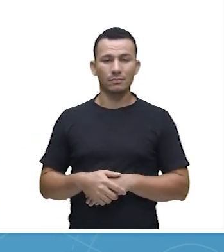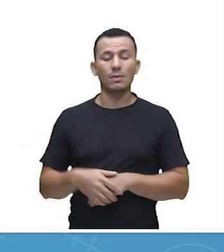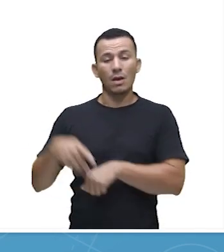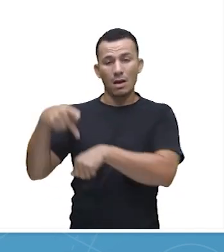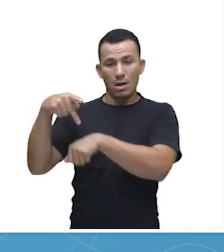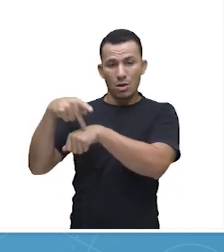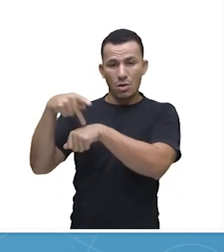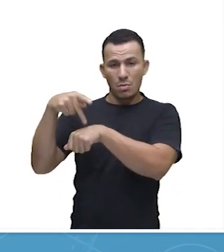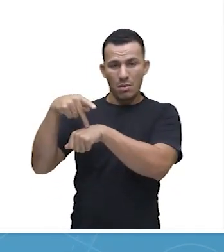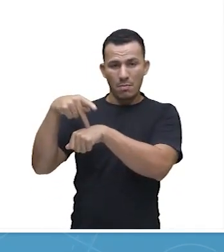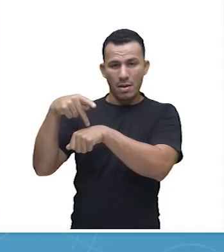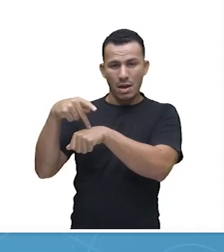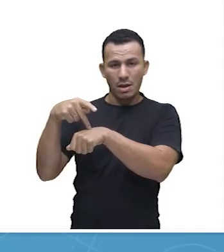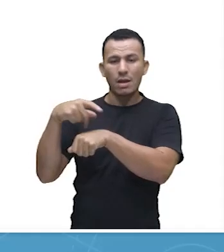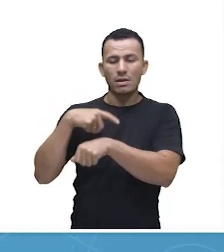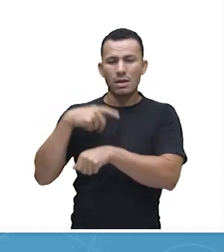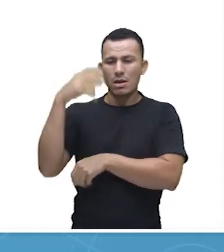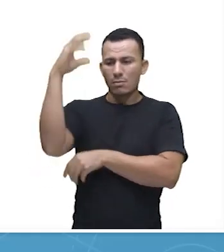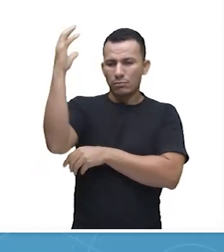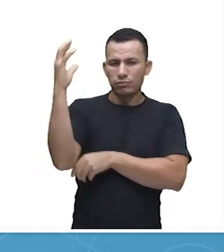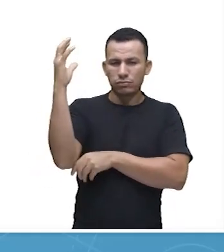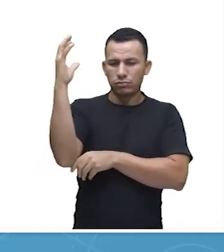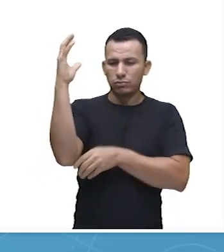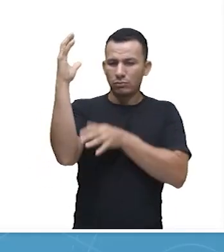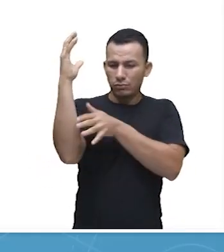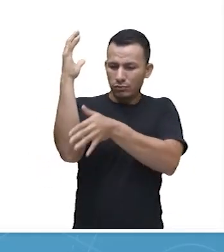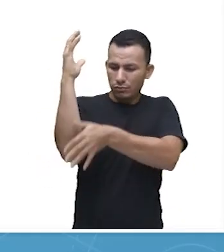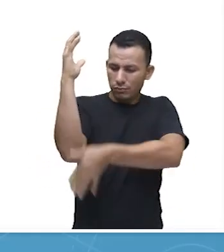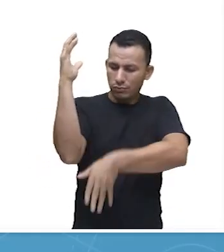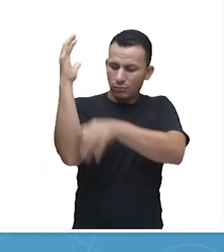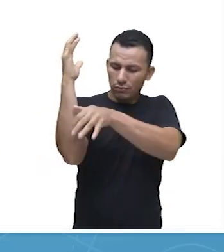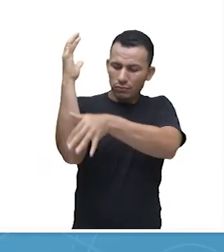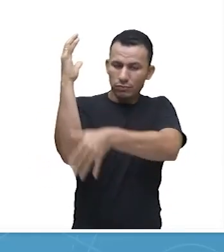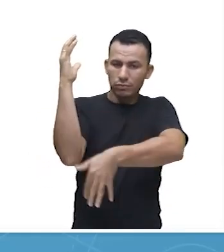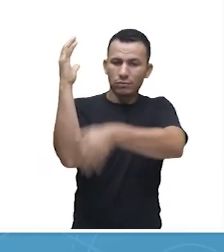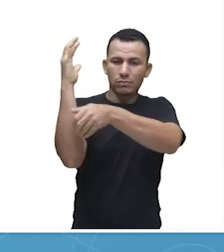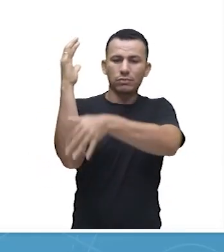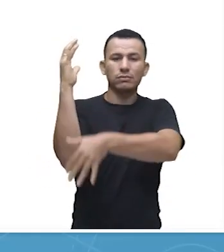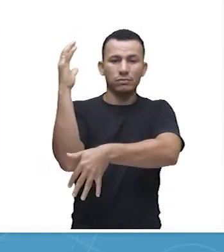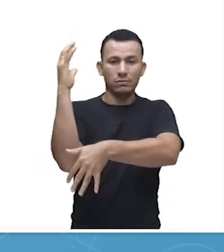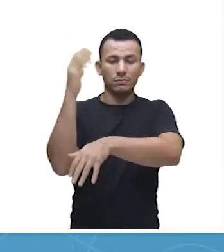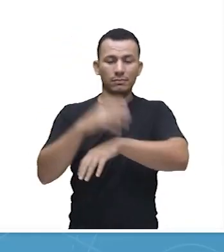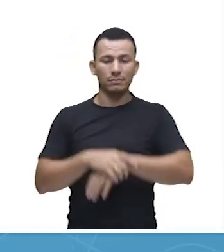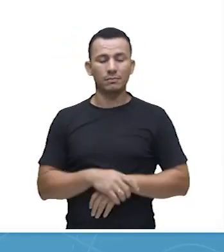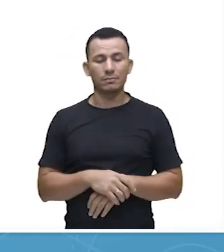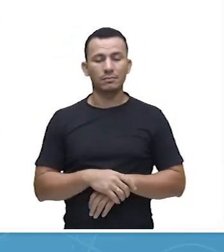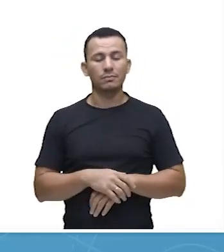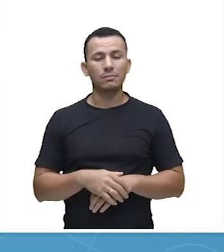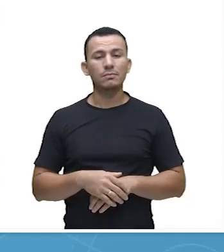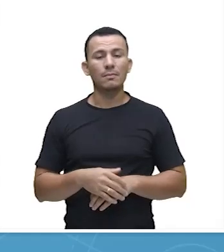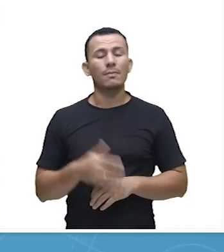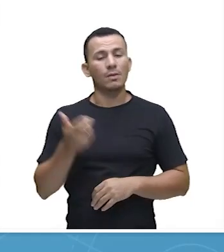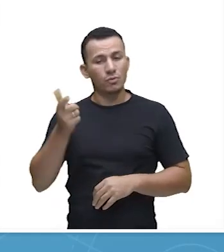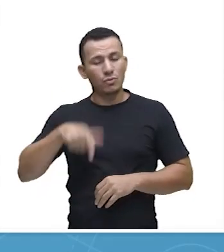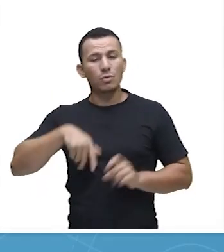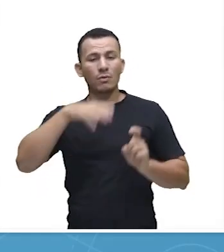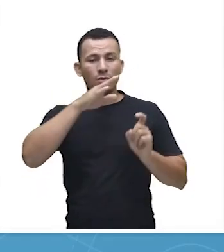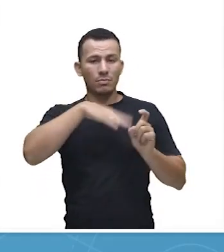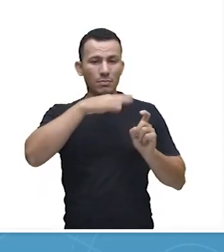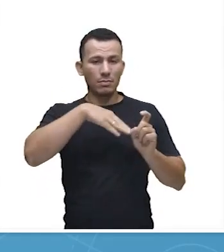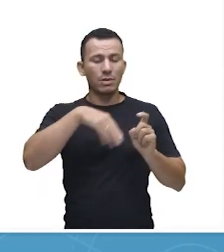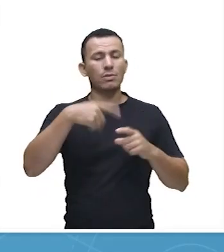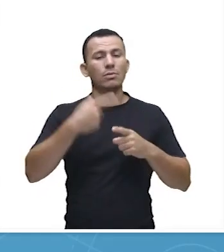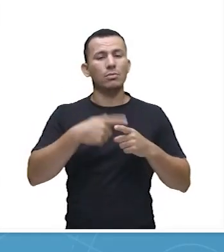que deve existir à beira aí, desta catarata, desta cachoeira. Então, novamente, mito, porque está